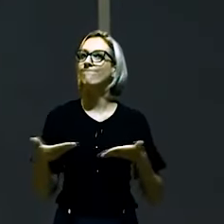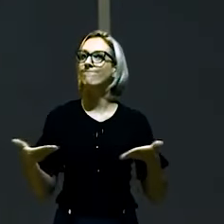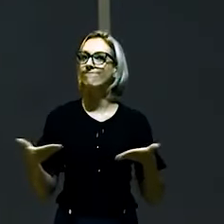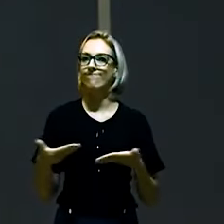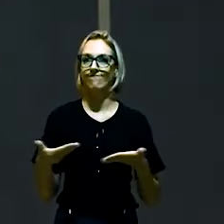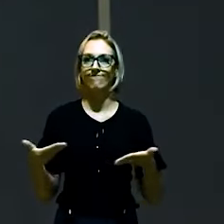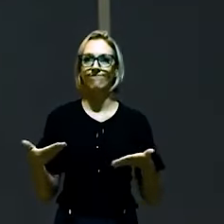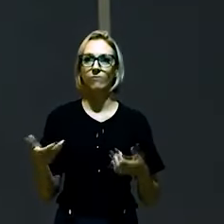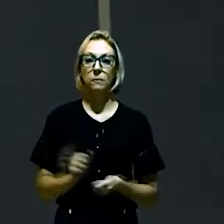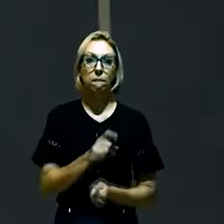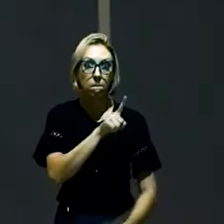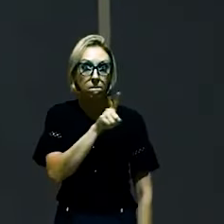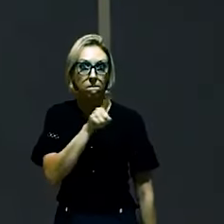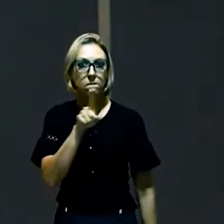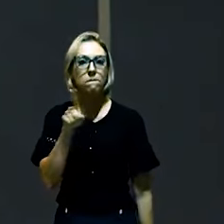Se você